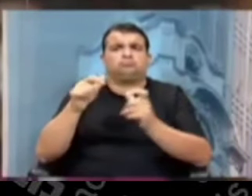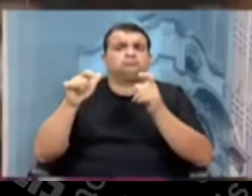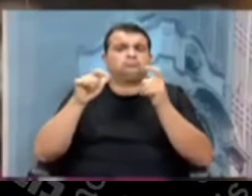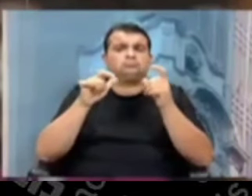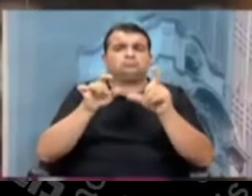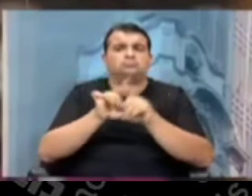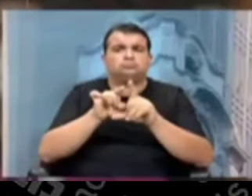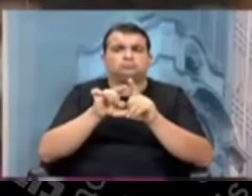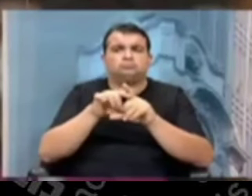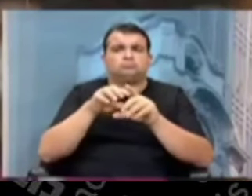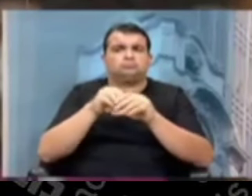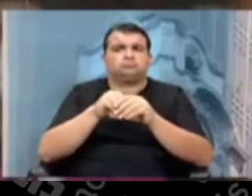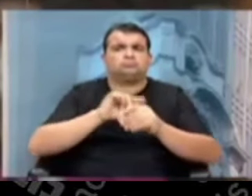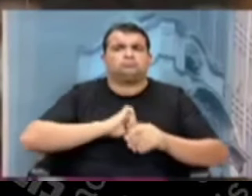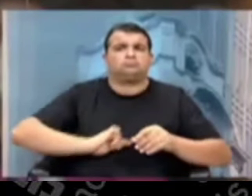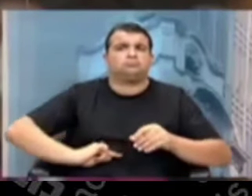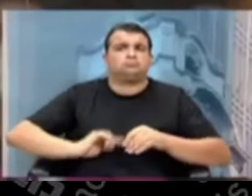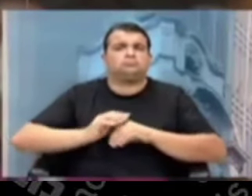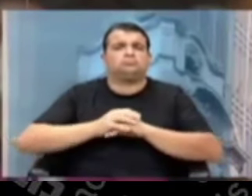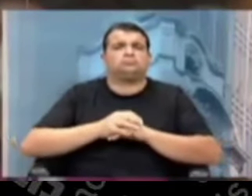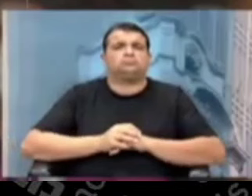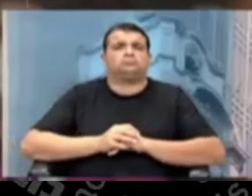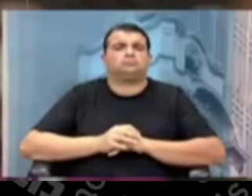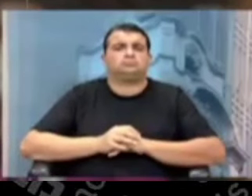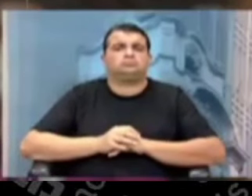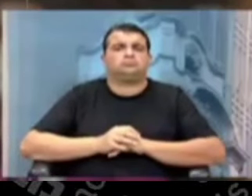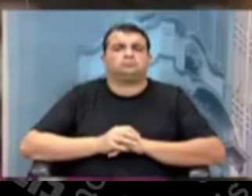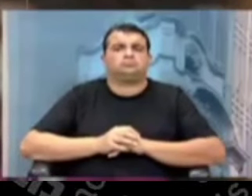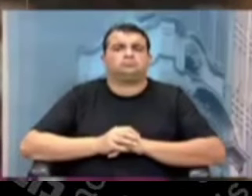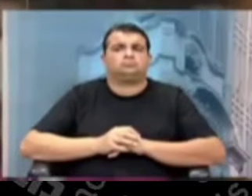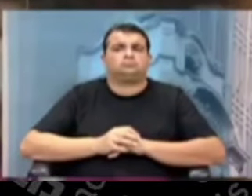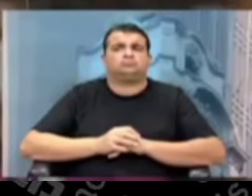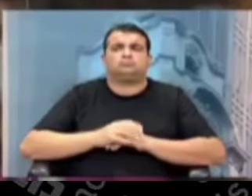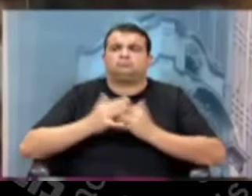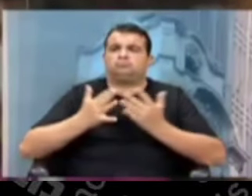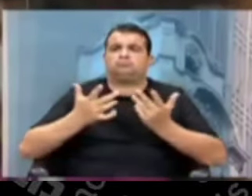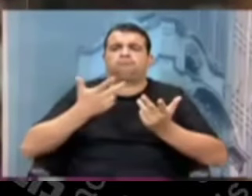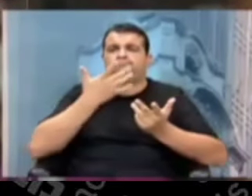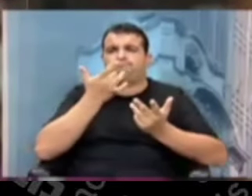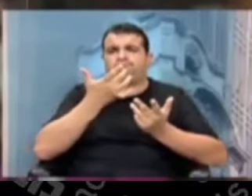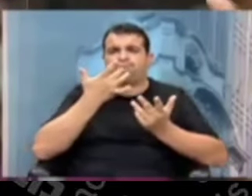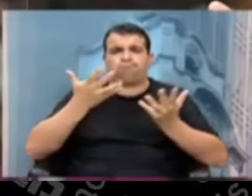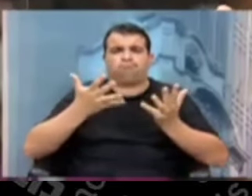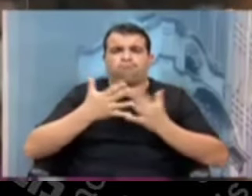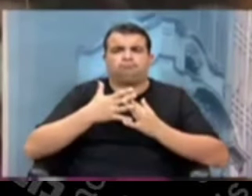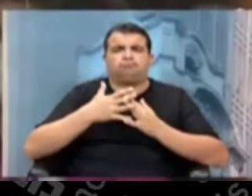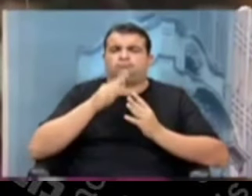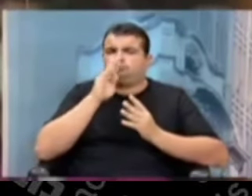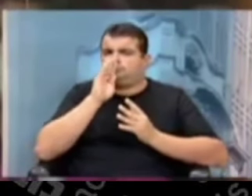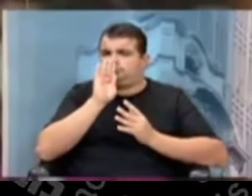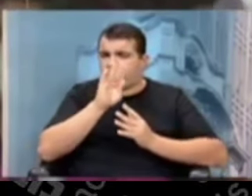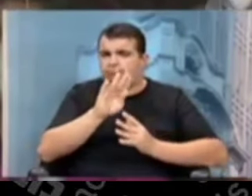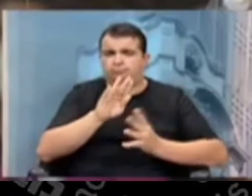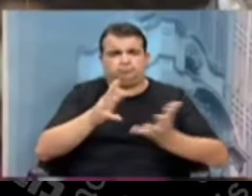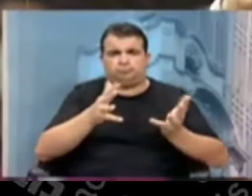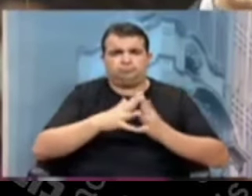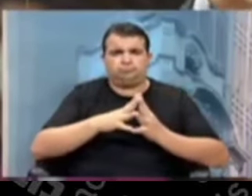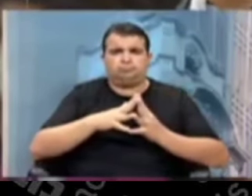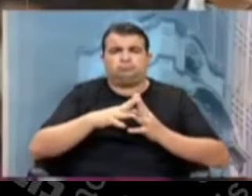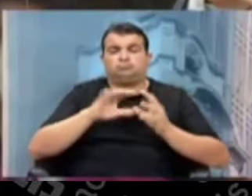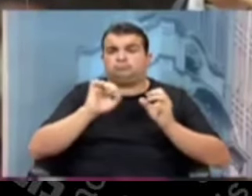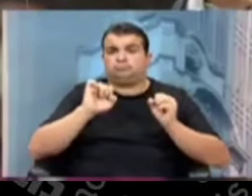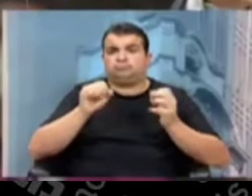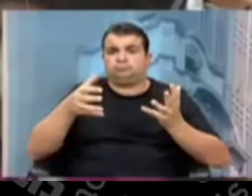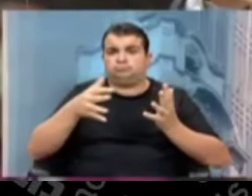um espaço dentro do governo bom então é muito fácil hoje virar o coxo porque sei lá